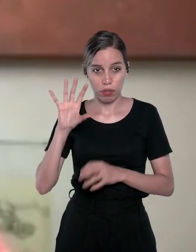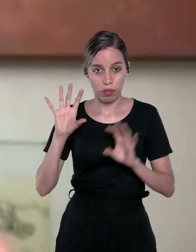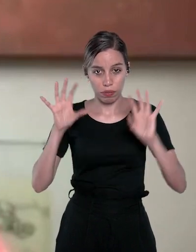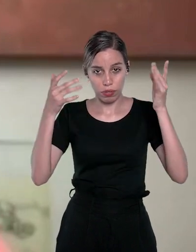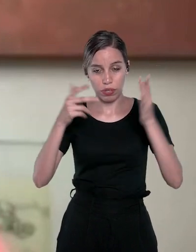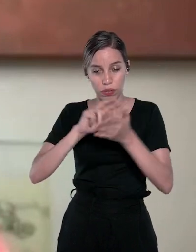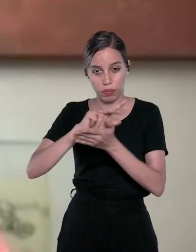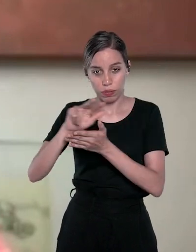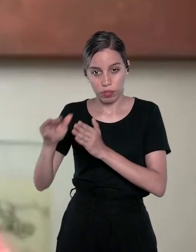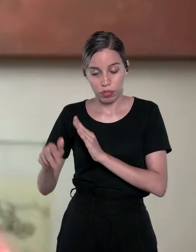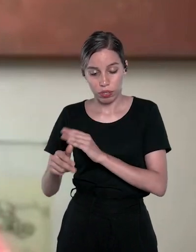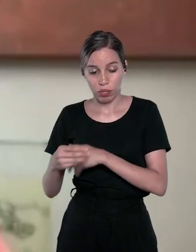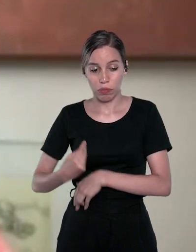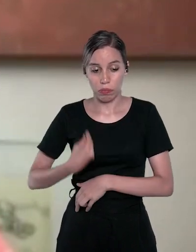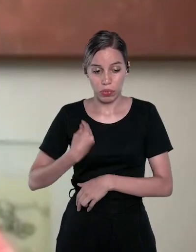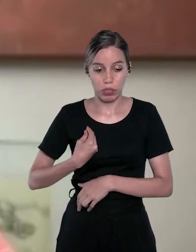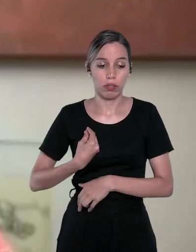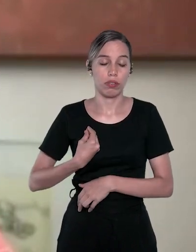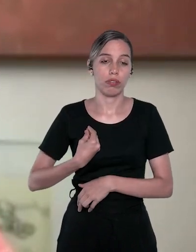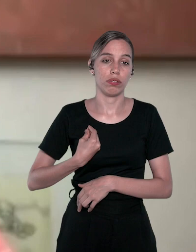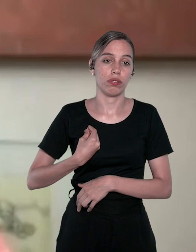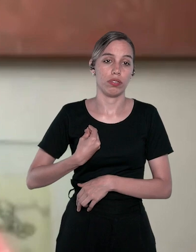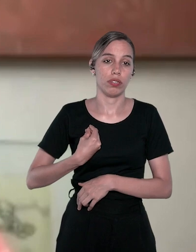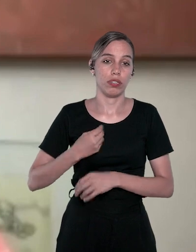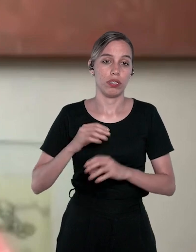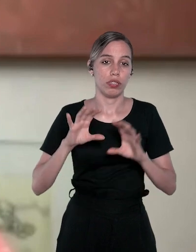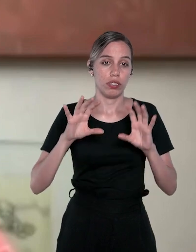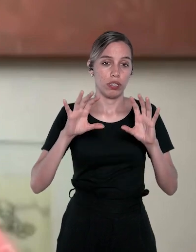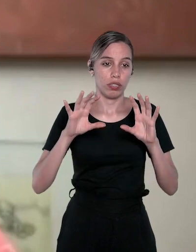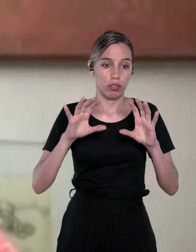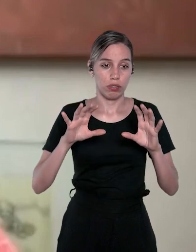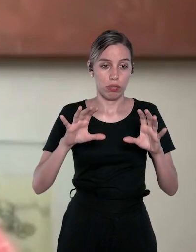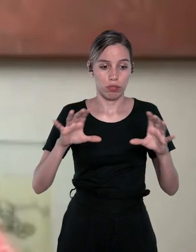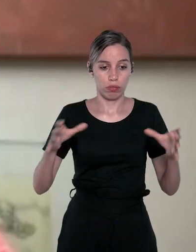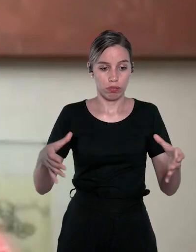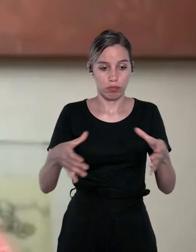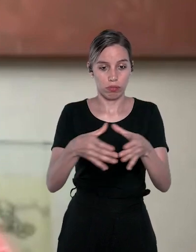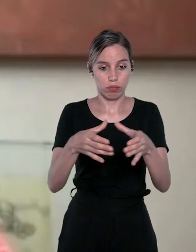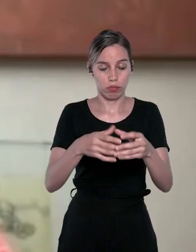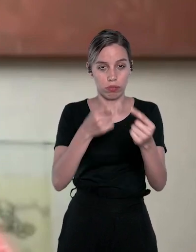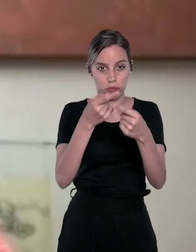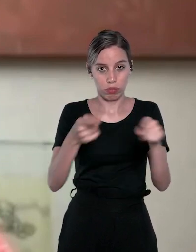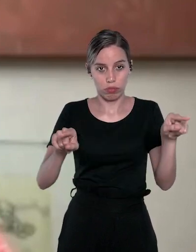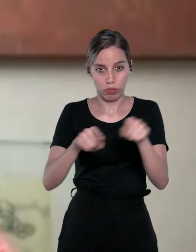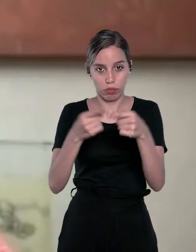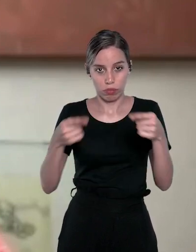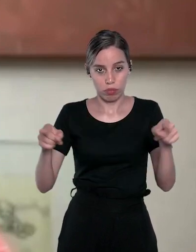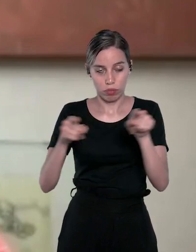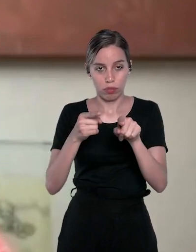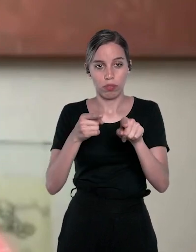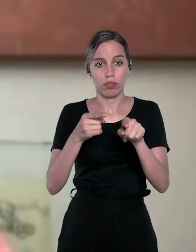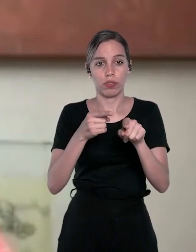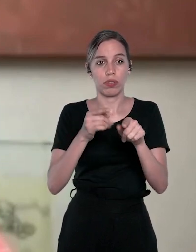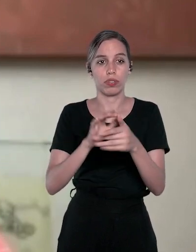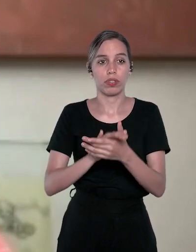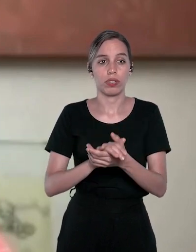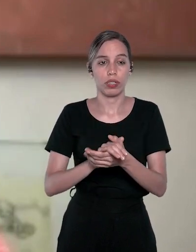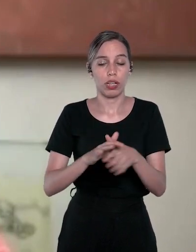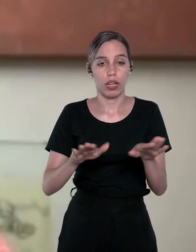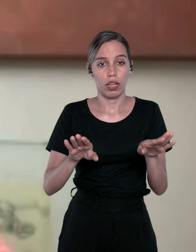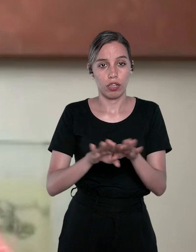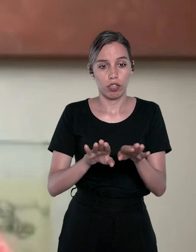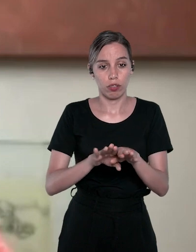Estudos Cinematográficos. Ela frequentava concertos de música erudita e de